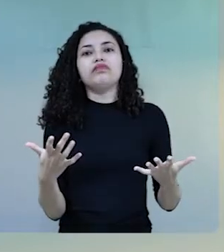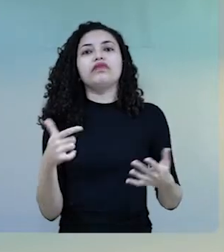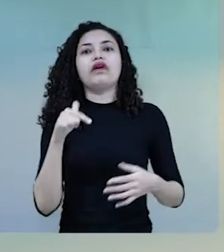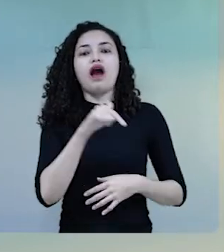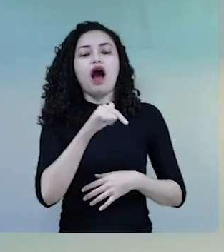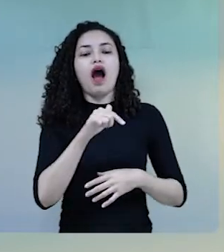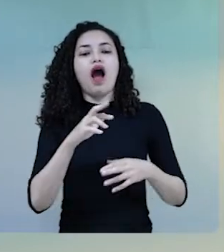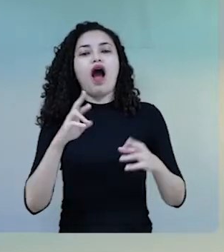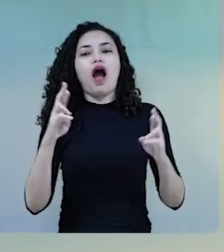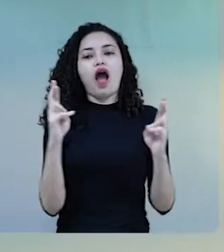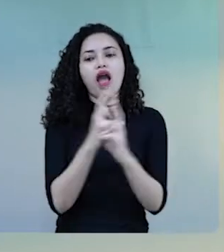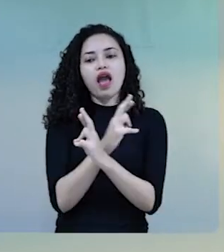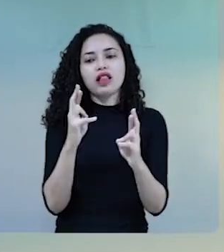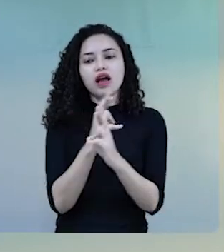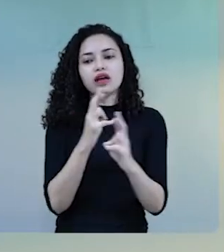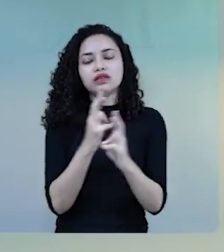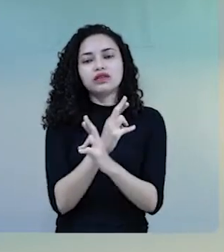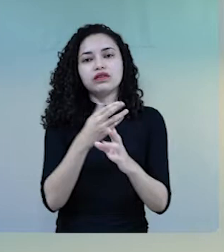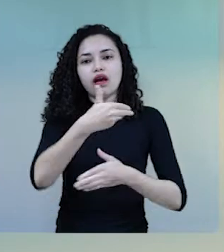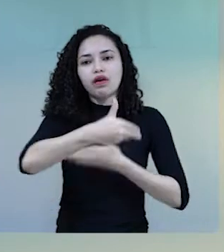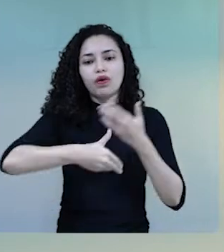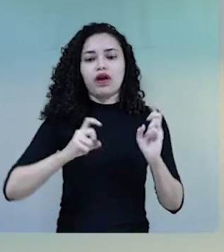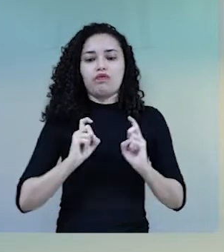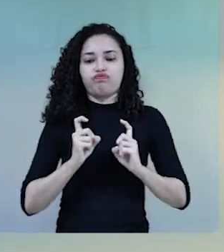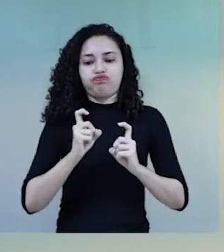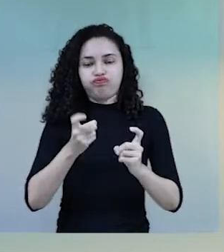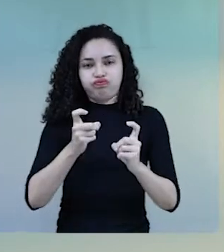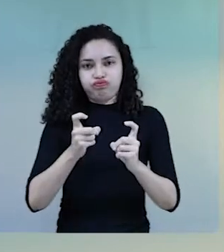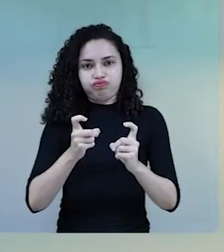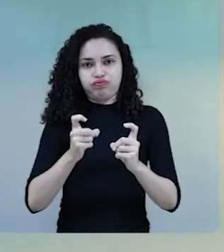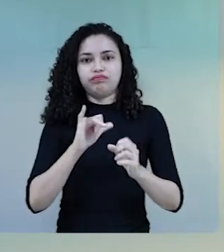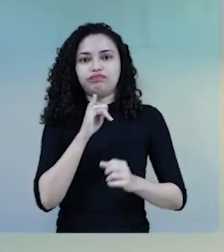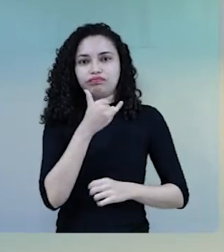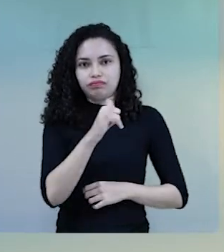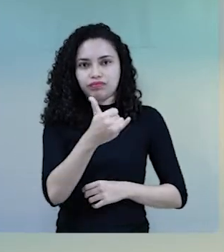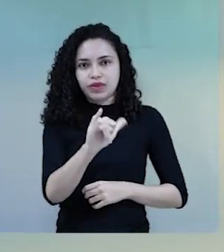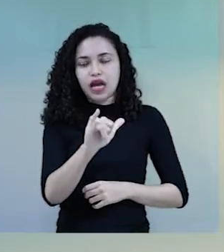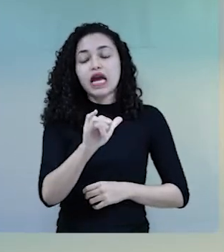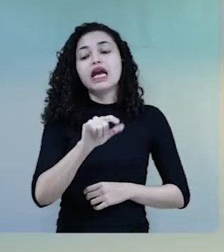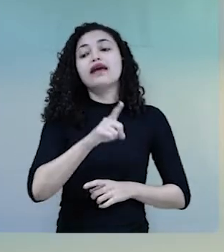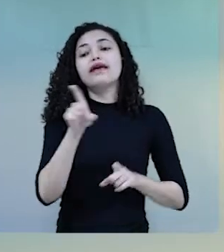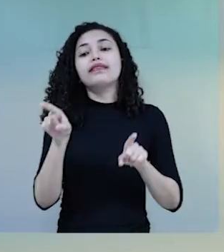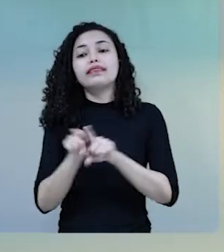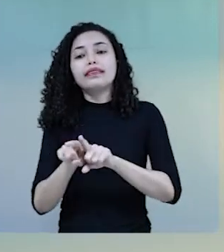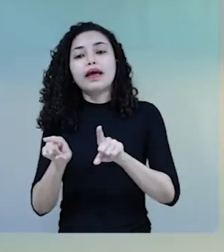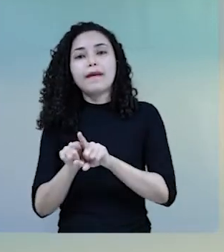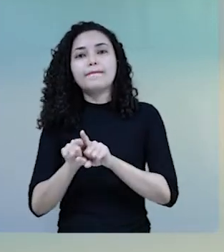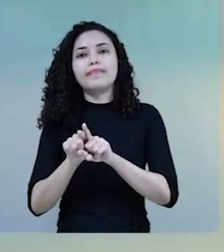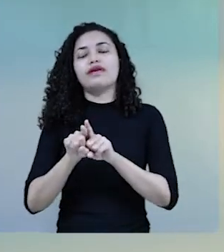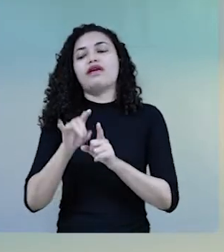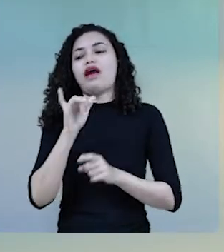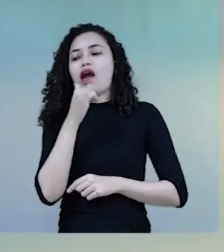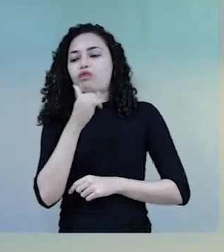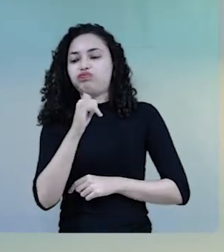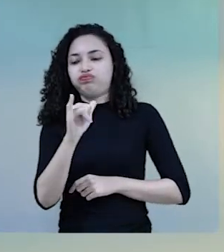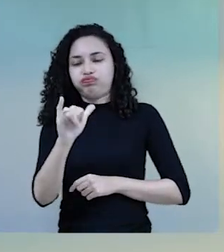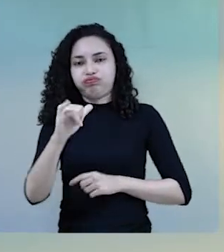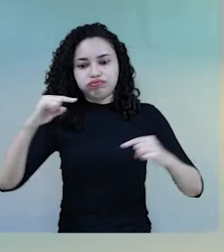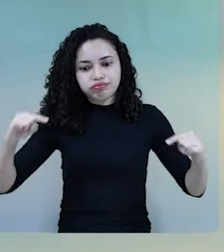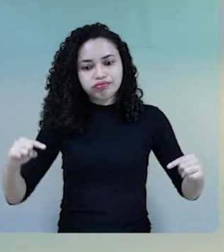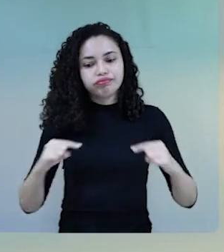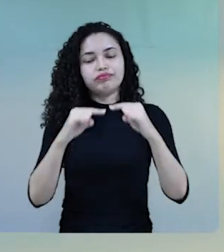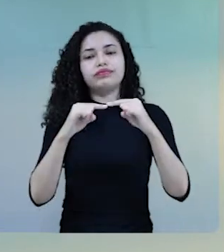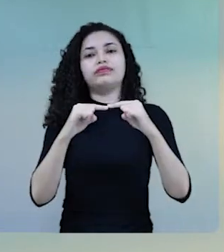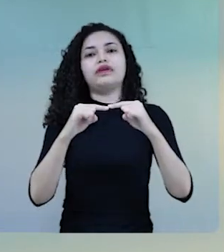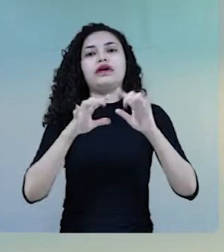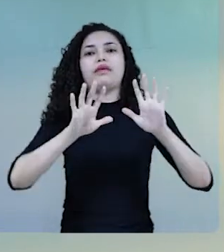Entre a diferença de potencial de um resistor, o próprio resistor e a corrente elétrica, tá? Quando a gente faz o estudo